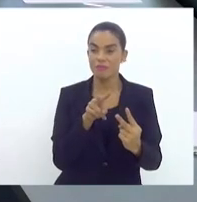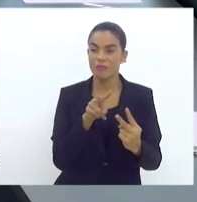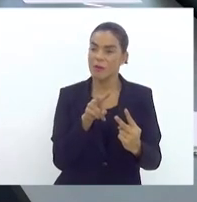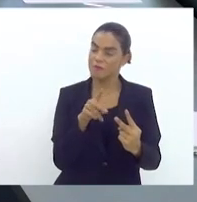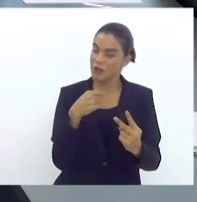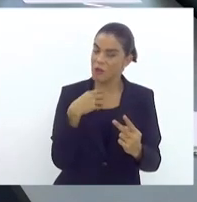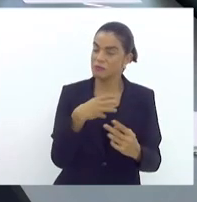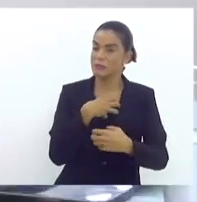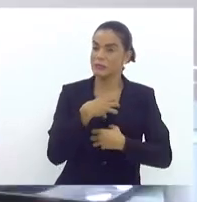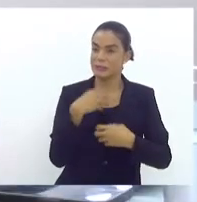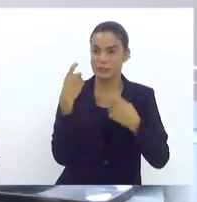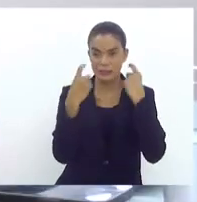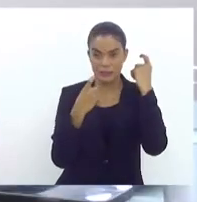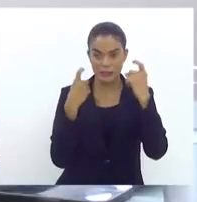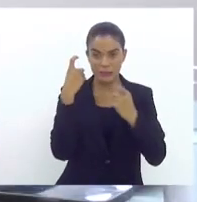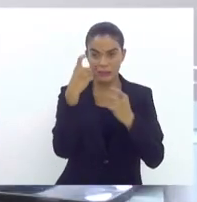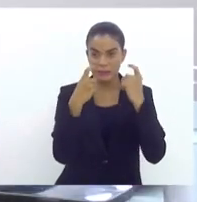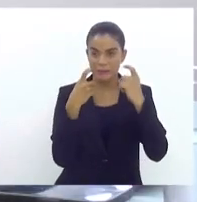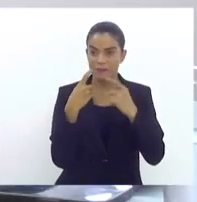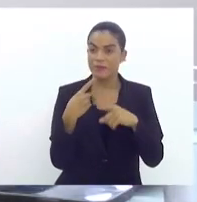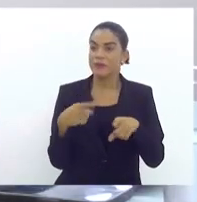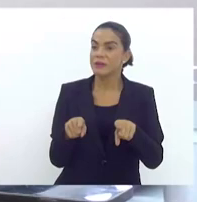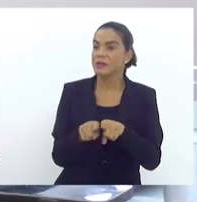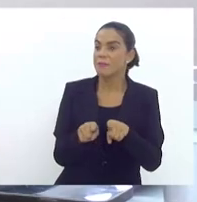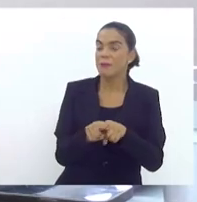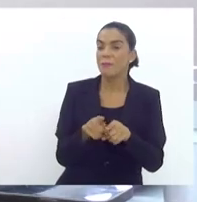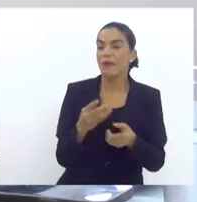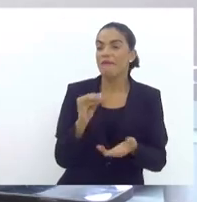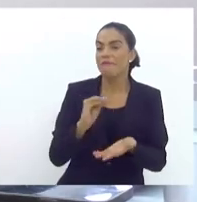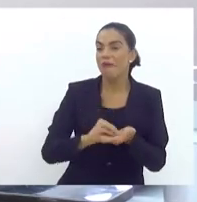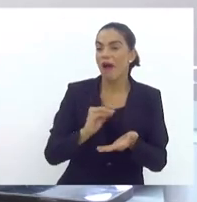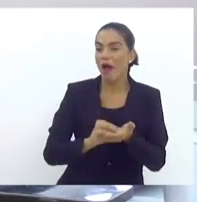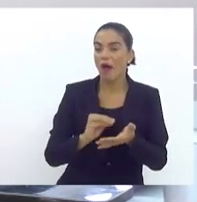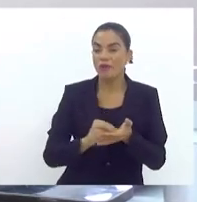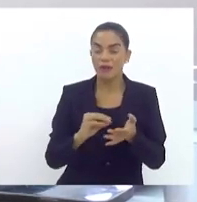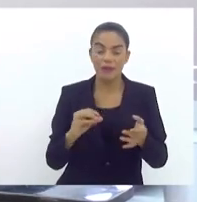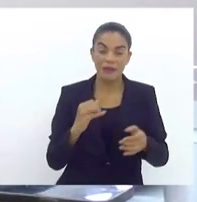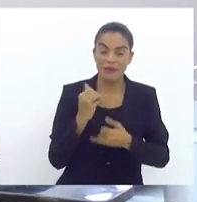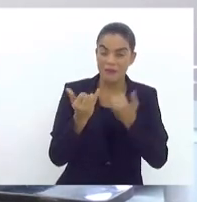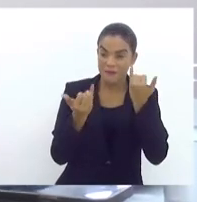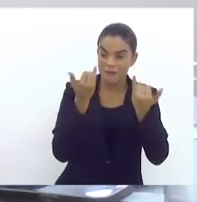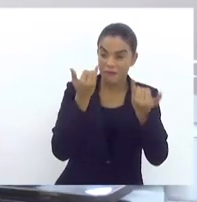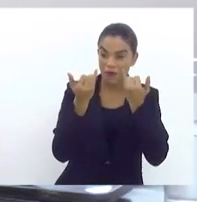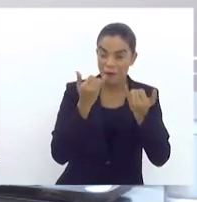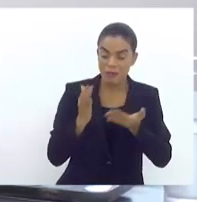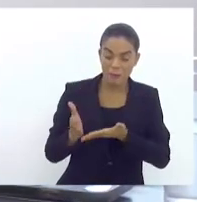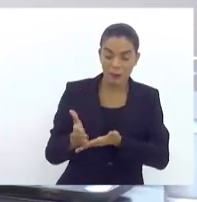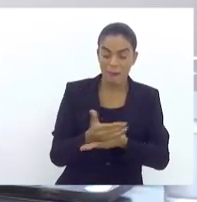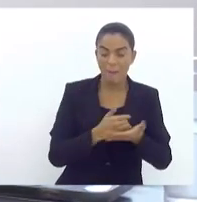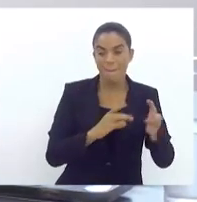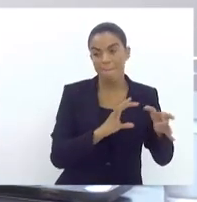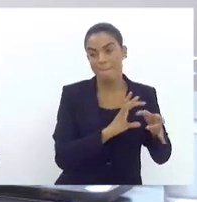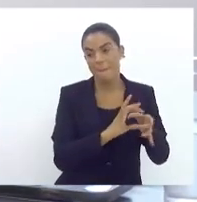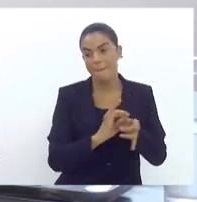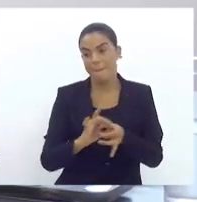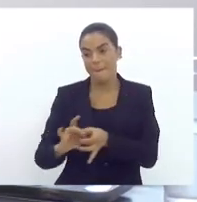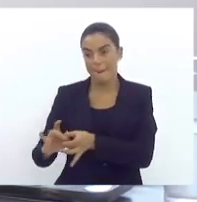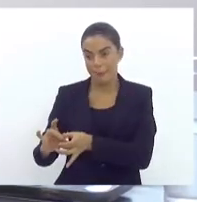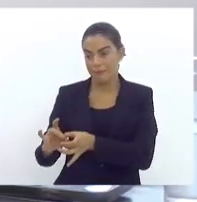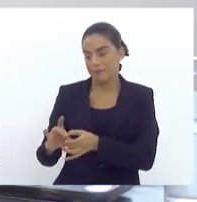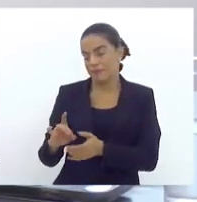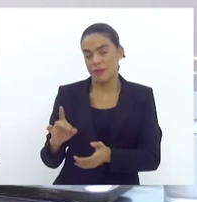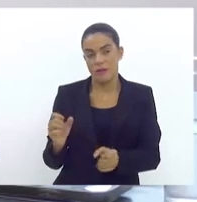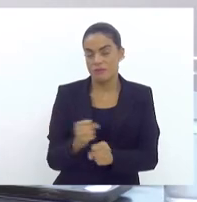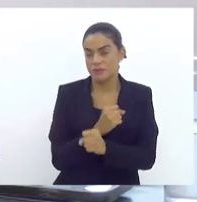um pouco preocupada né até mesmo pela falta de integração das informações que é algo que eu bato reiteradamente não é possível